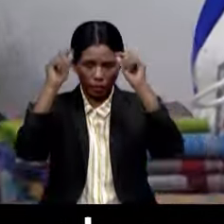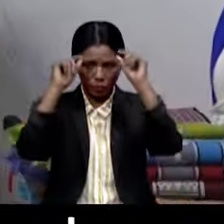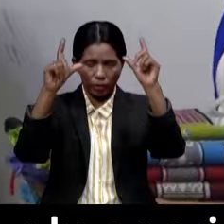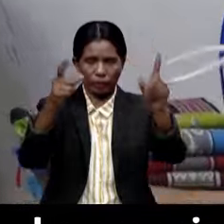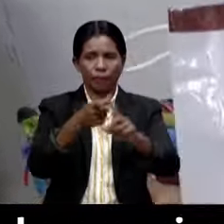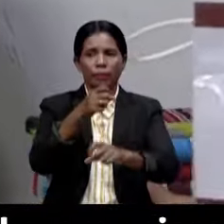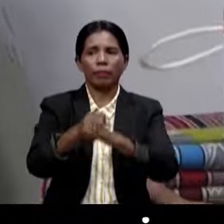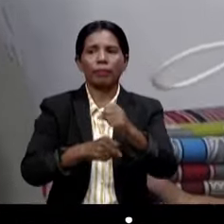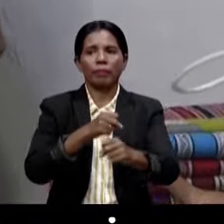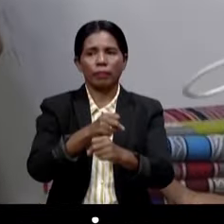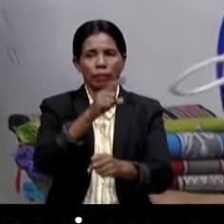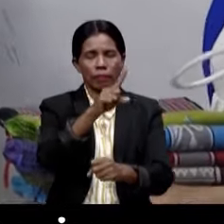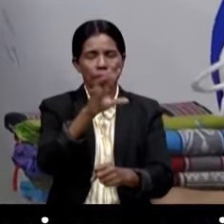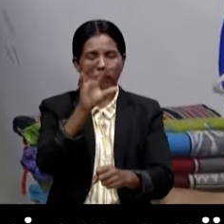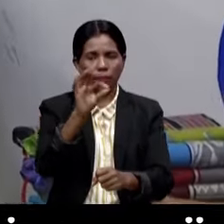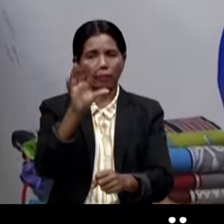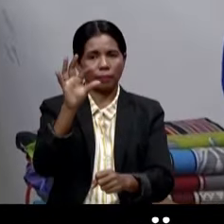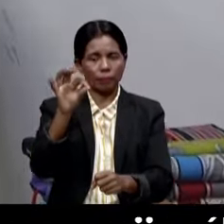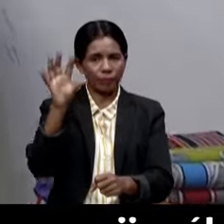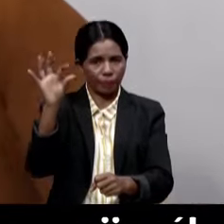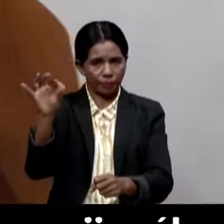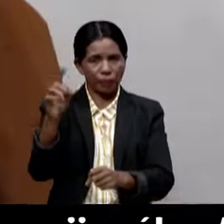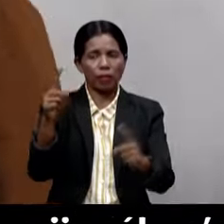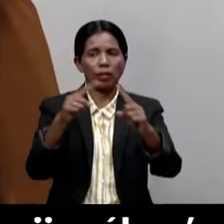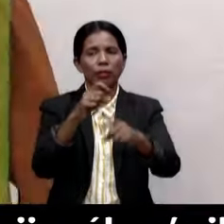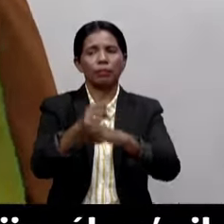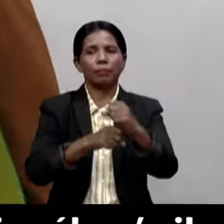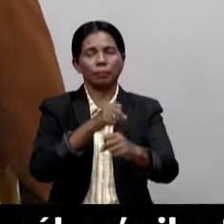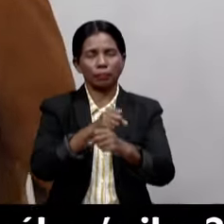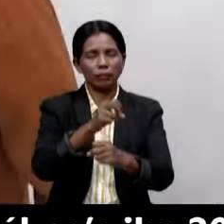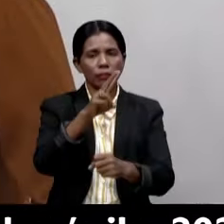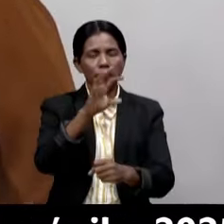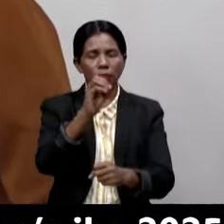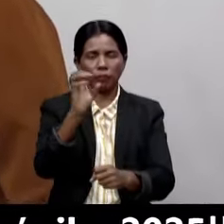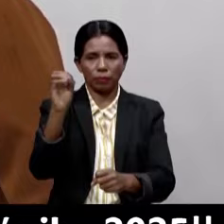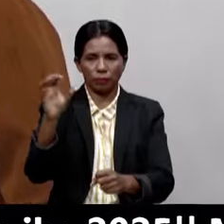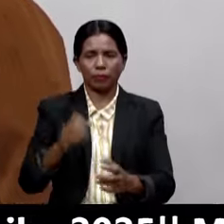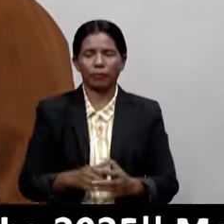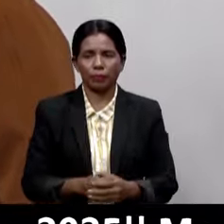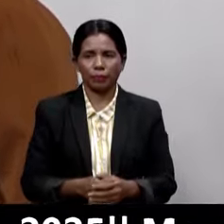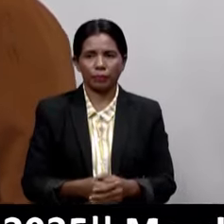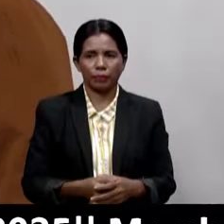usi tinen reunida a Tucia Cianulo Recensia to tinen rihunrua. Emerenciana Martins, Dilma Suzetti, GMN.